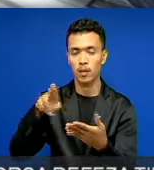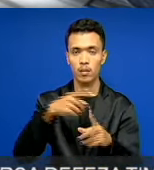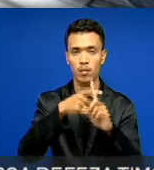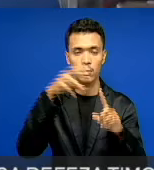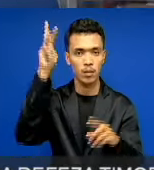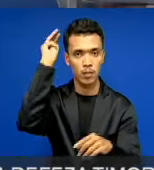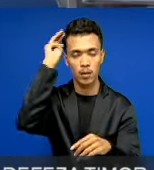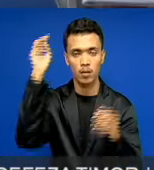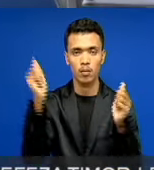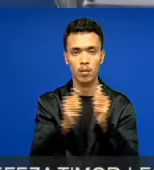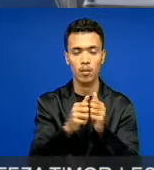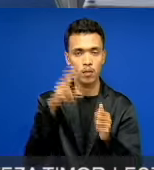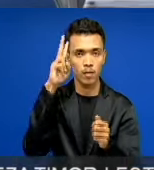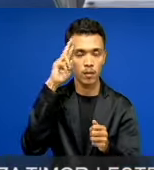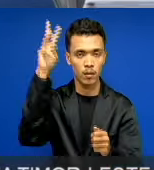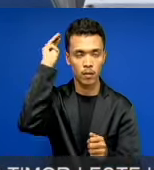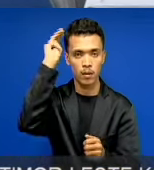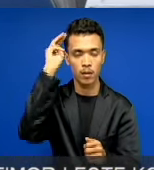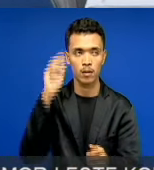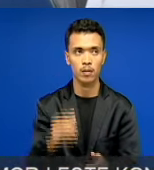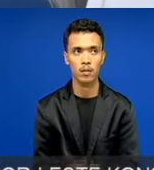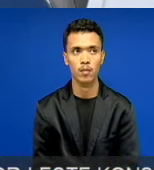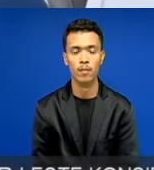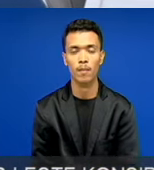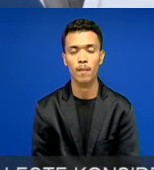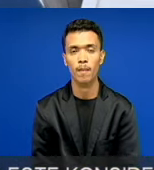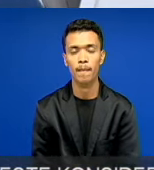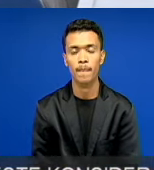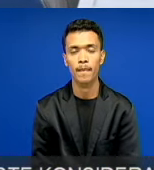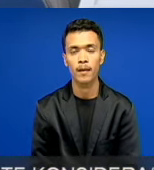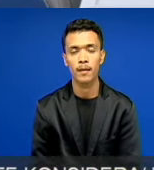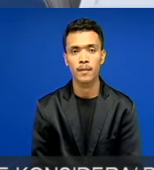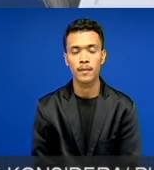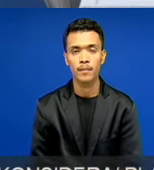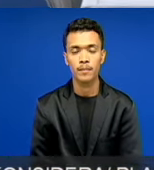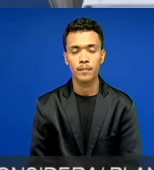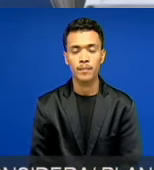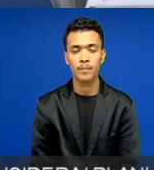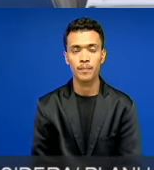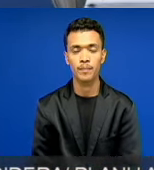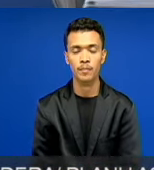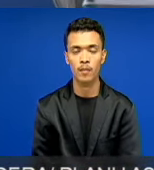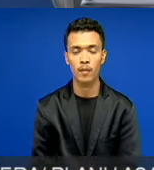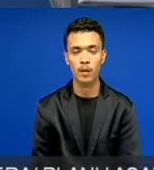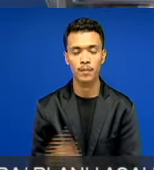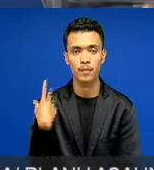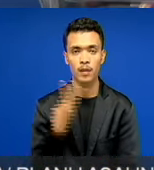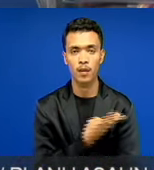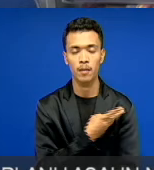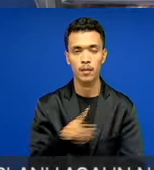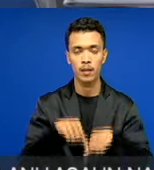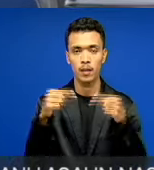vice-ministro. Aproveita o encontro de manhã, estou fora de nós, para a sucedência PC. E a minha equipa,